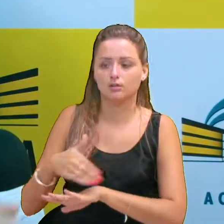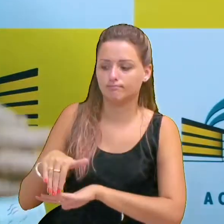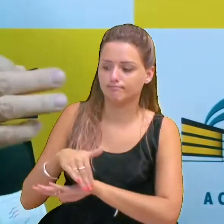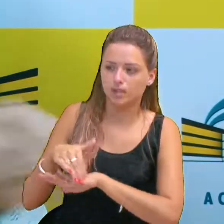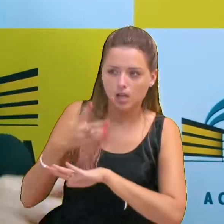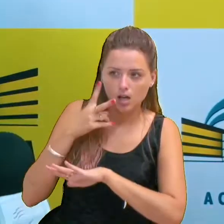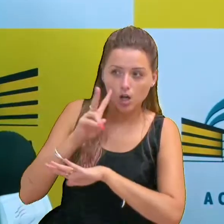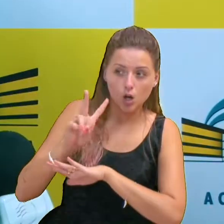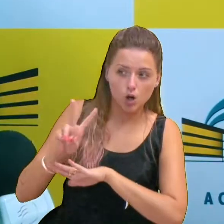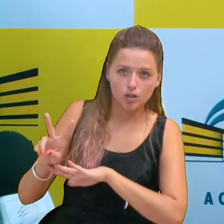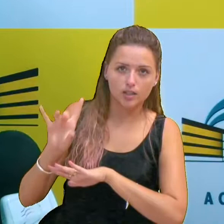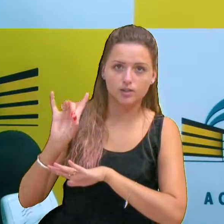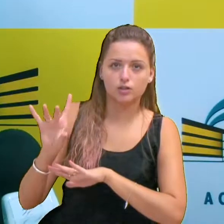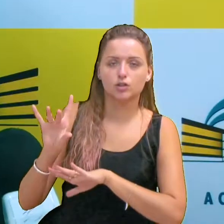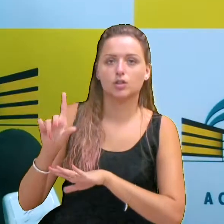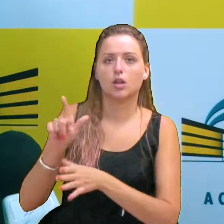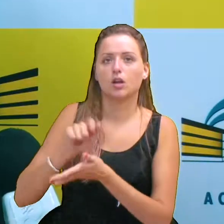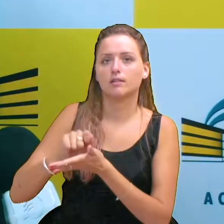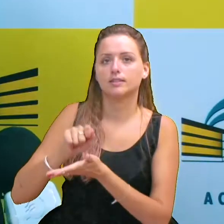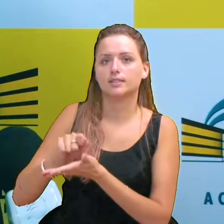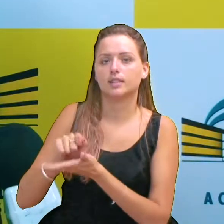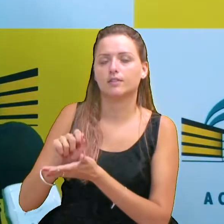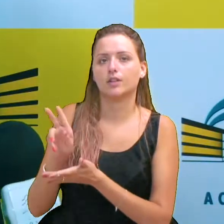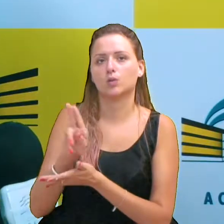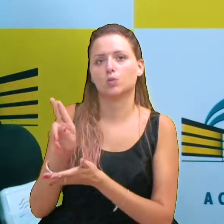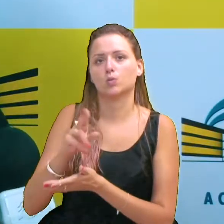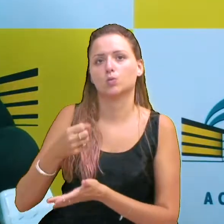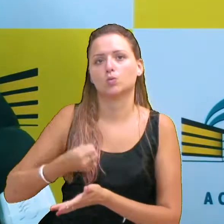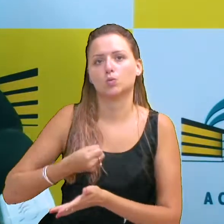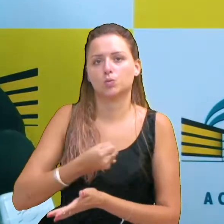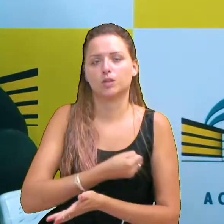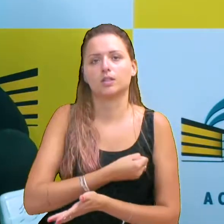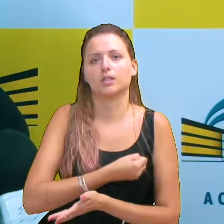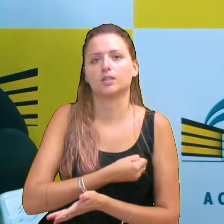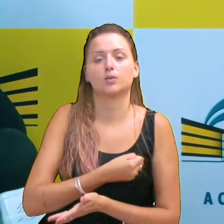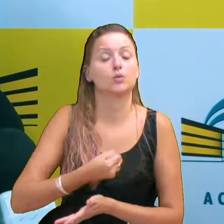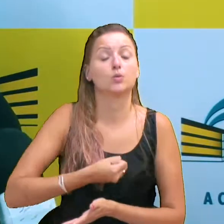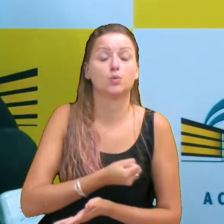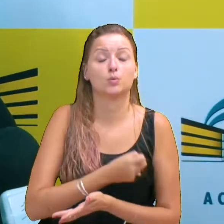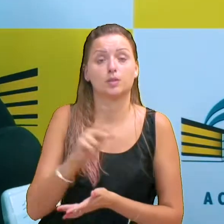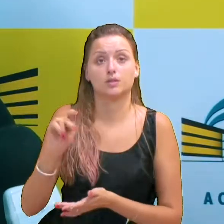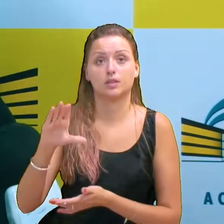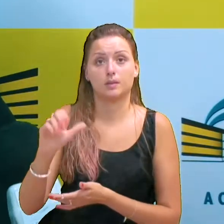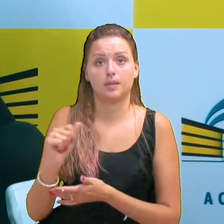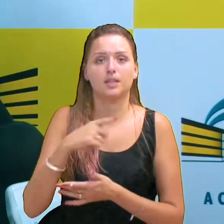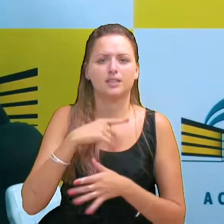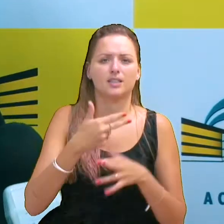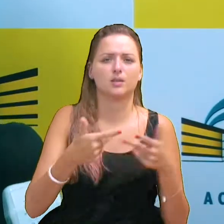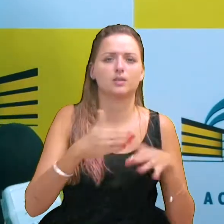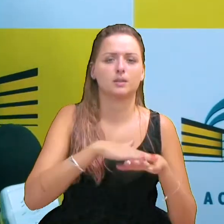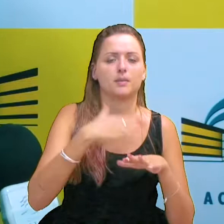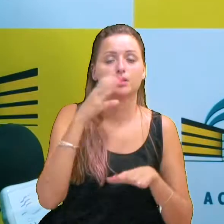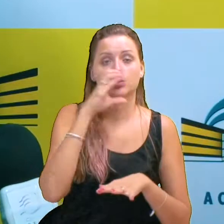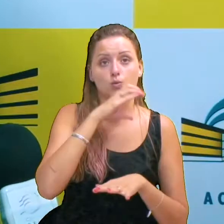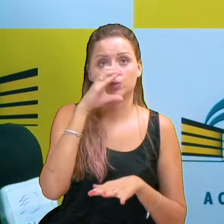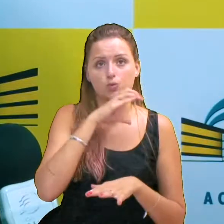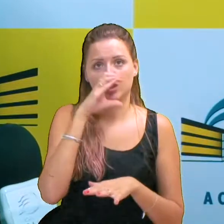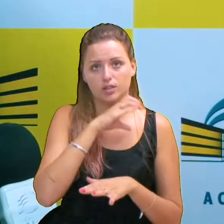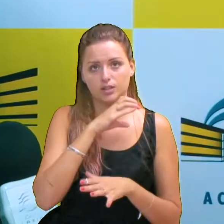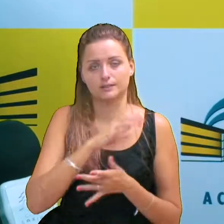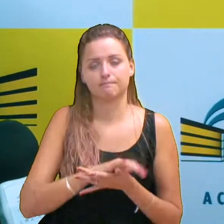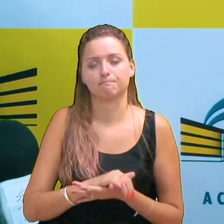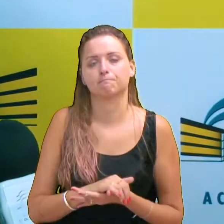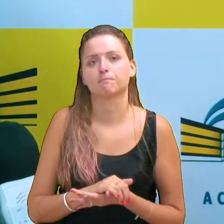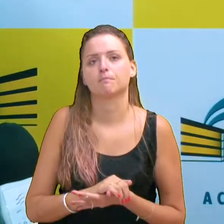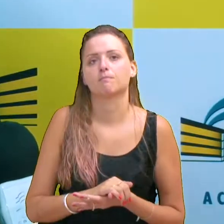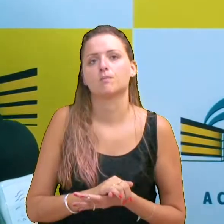intuito de cuidar o veículo que vem com o farol apagado. Por favor, tem outras prioridades muito mais urgentes. E essa